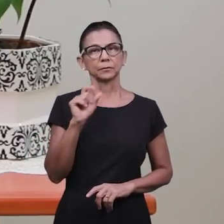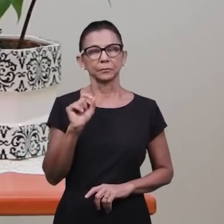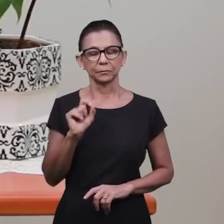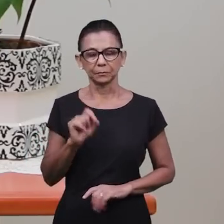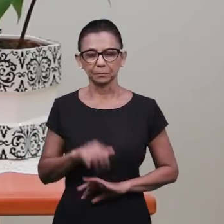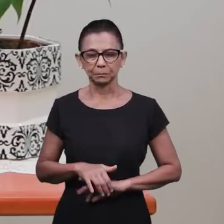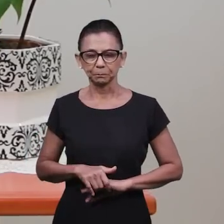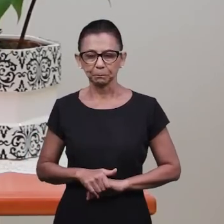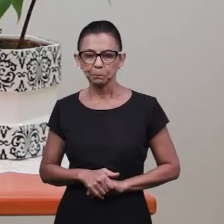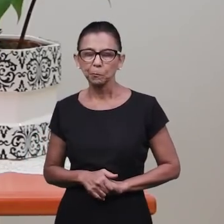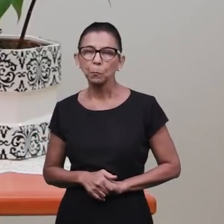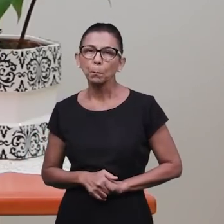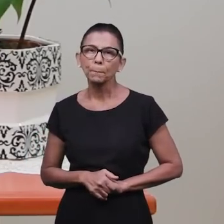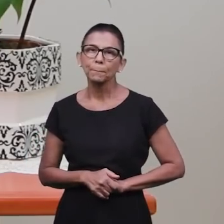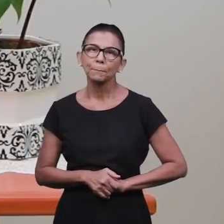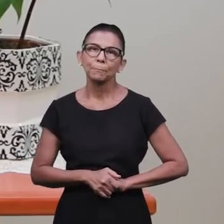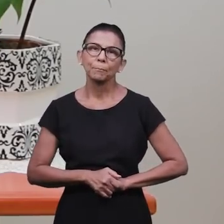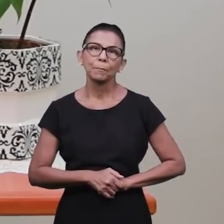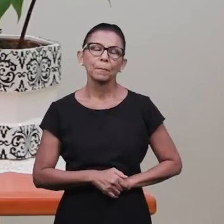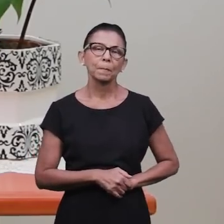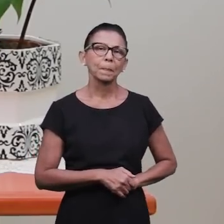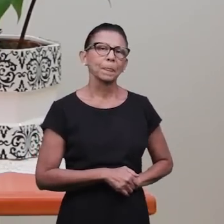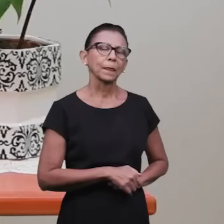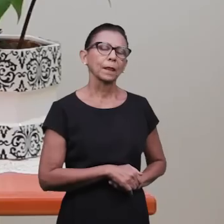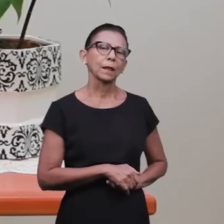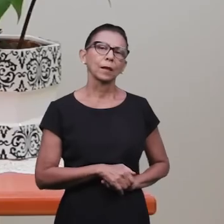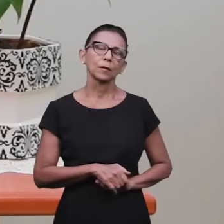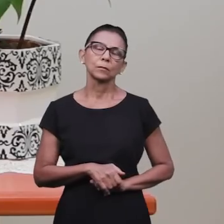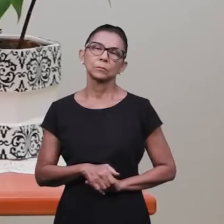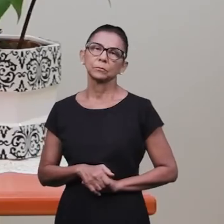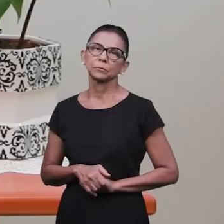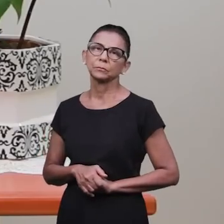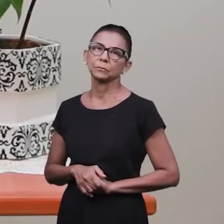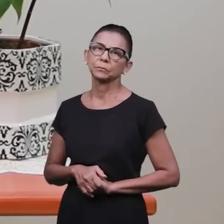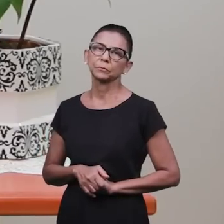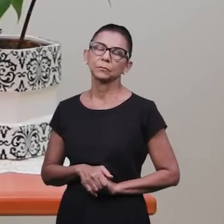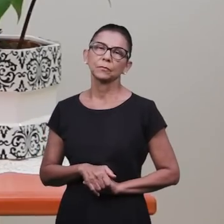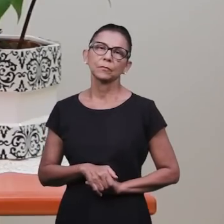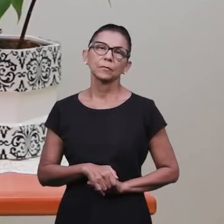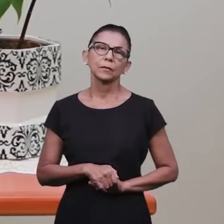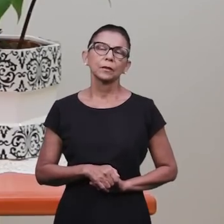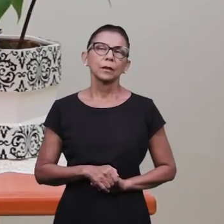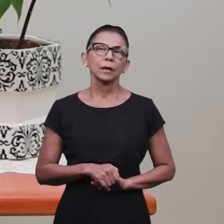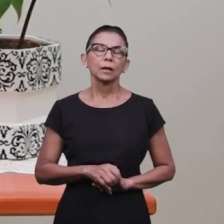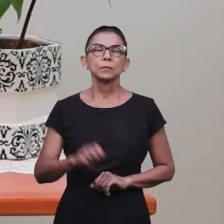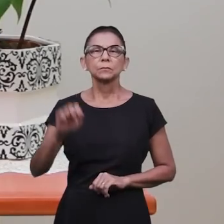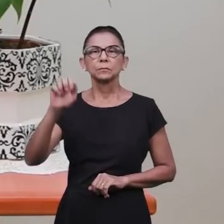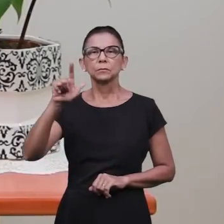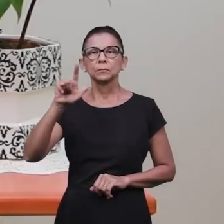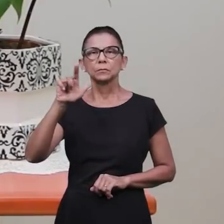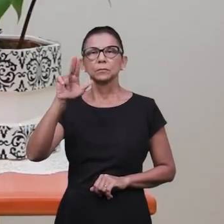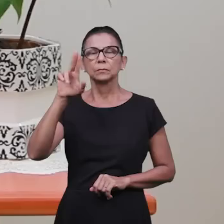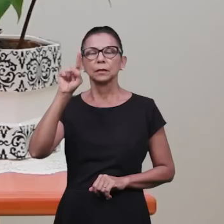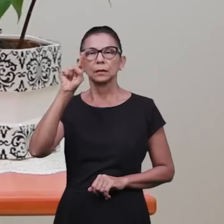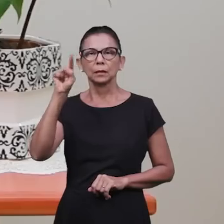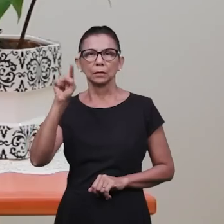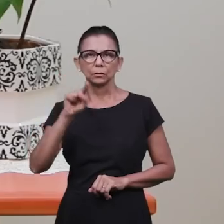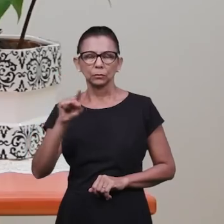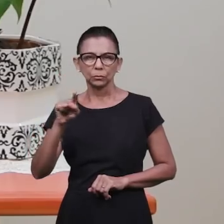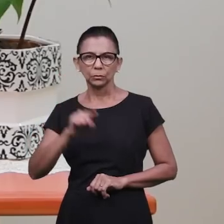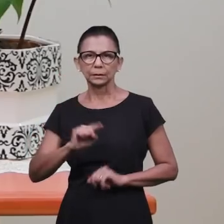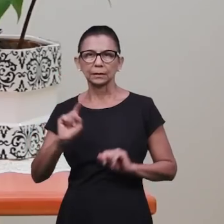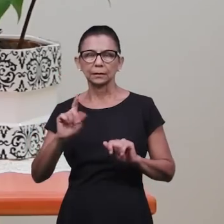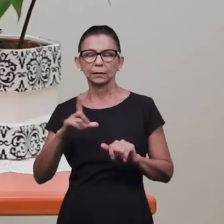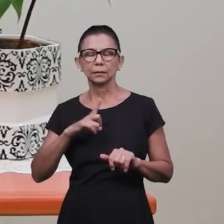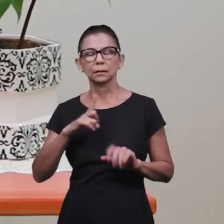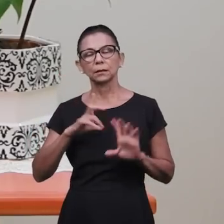é porque a luz, ela inibe o sono. Isto é até um processo